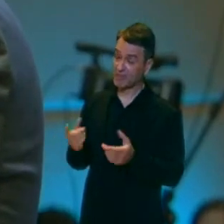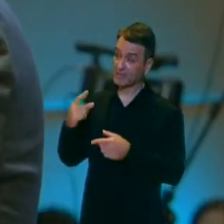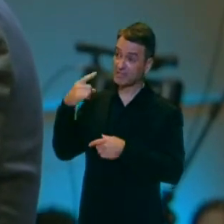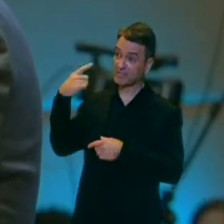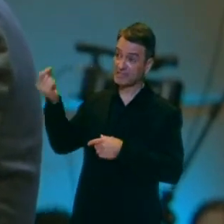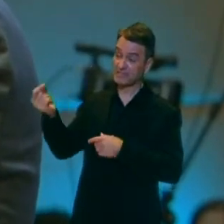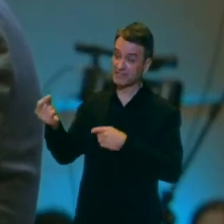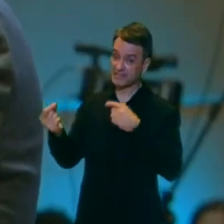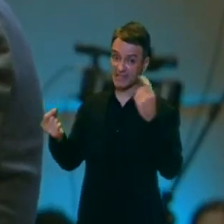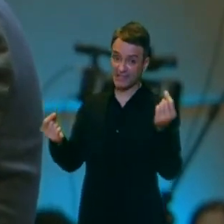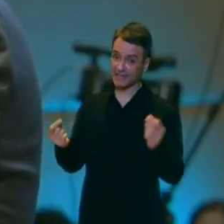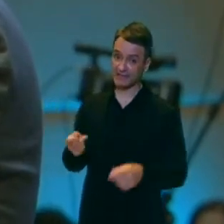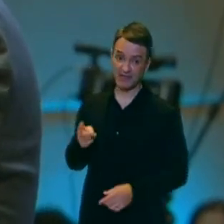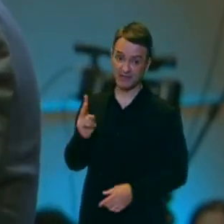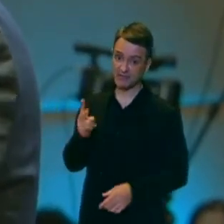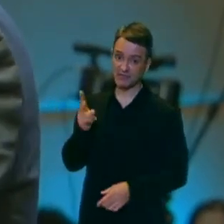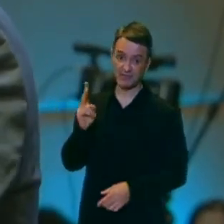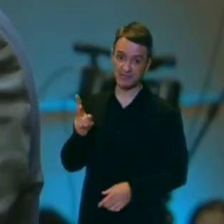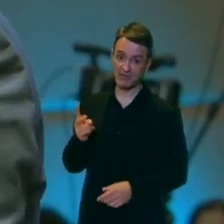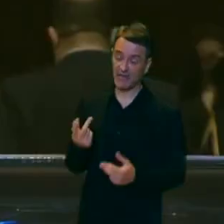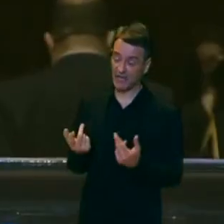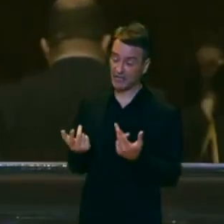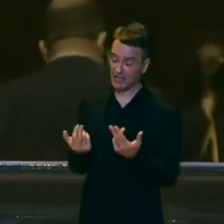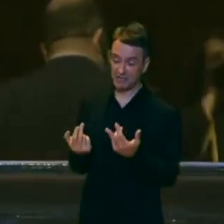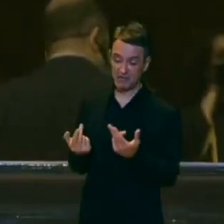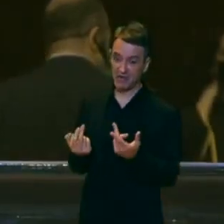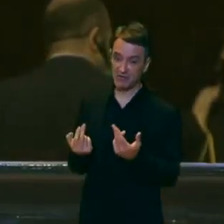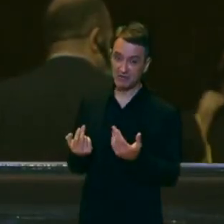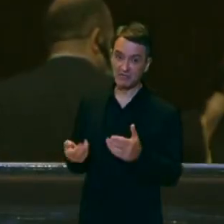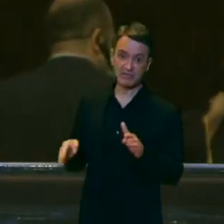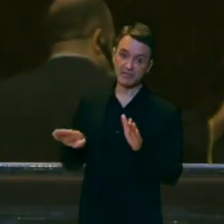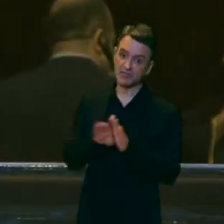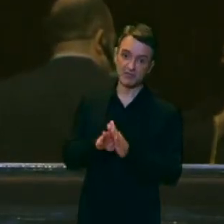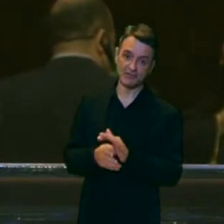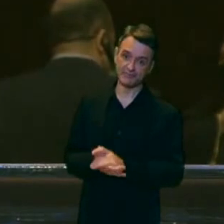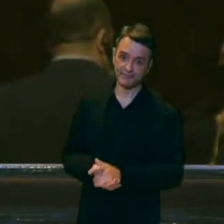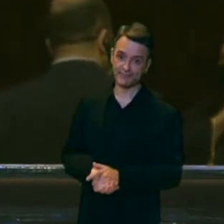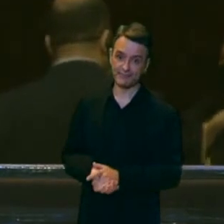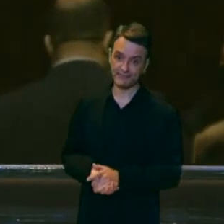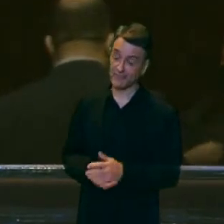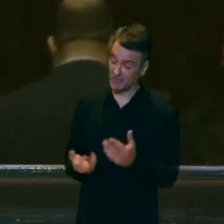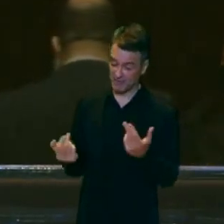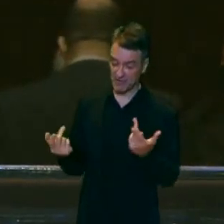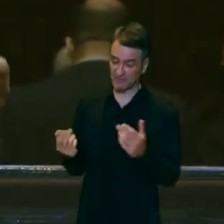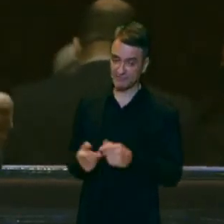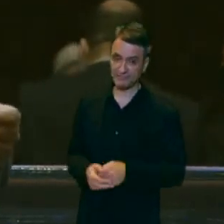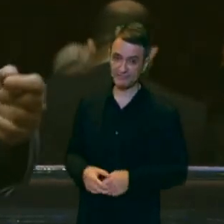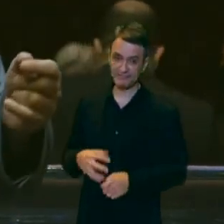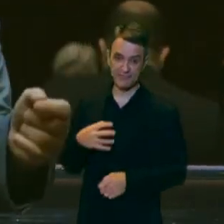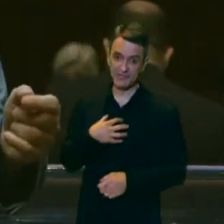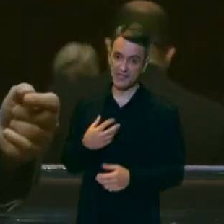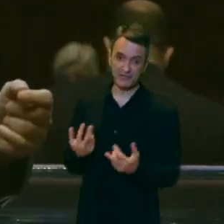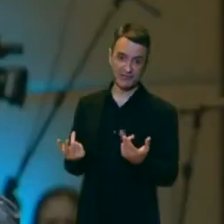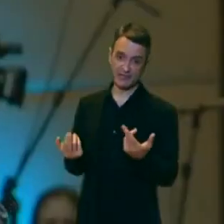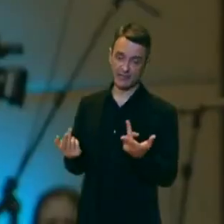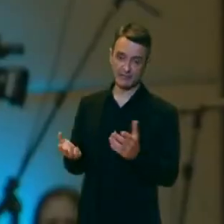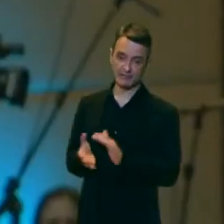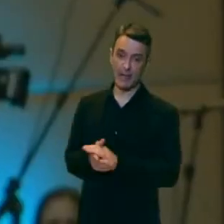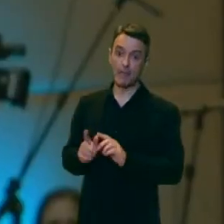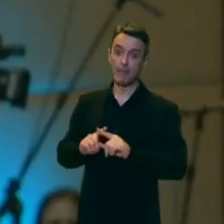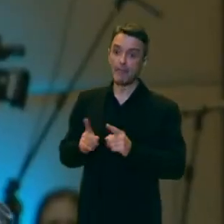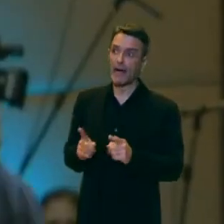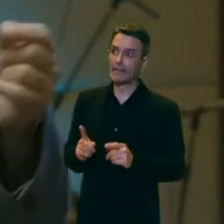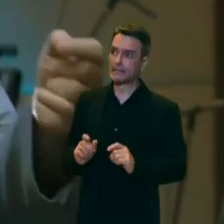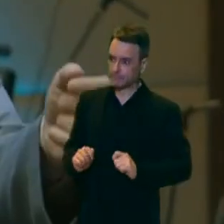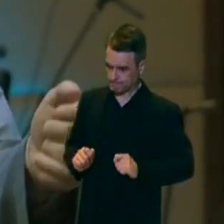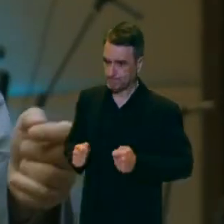essa porta, você vai continuar do mesmo jeito que entrou. Mas quando a gente está disposto a dar o primeiro passo de fé,